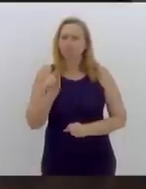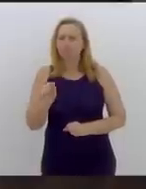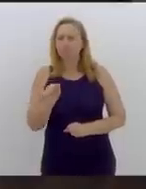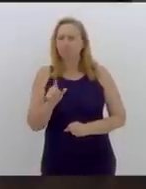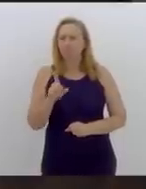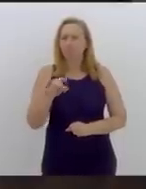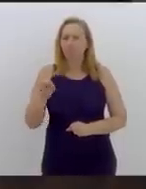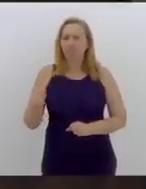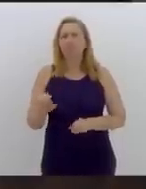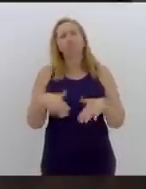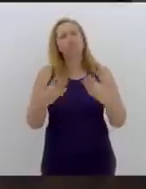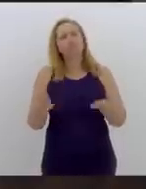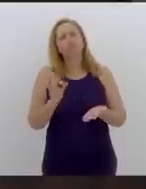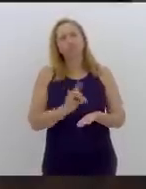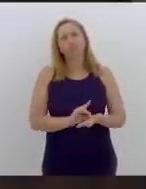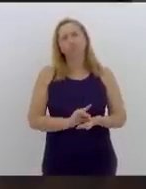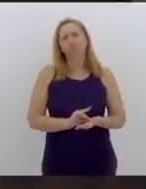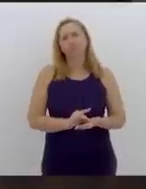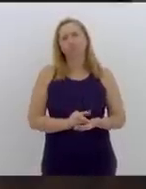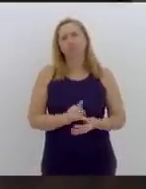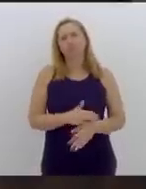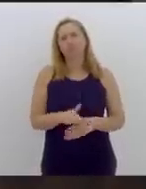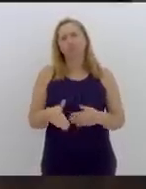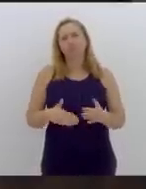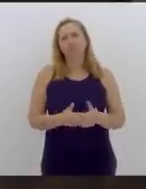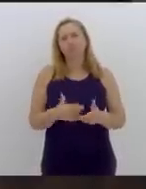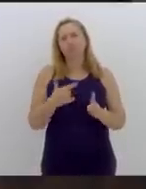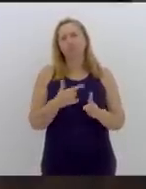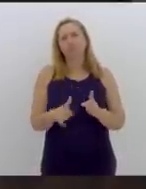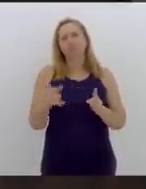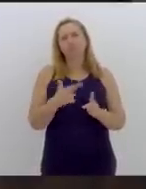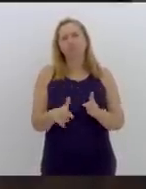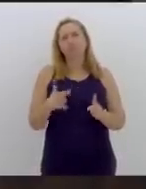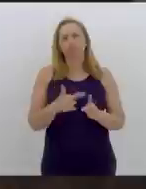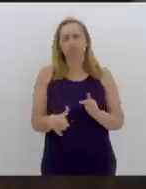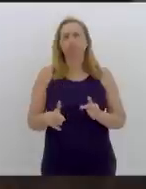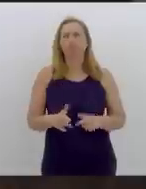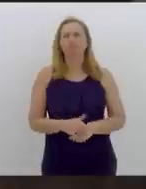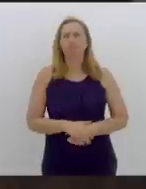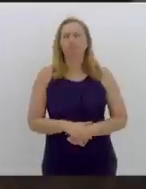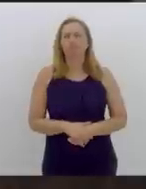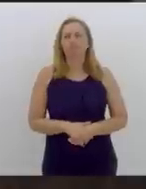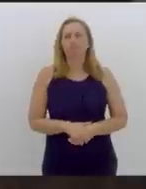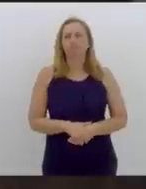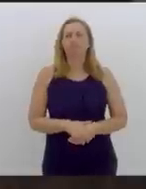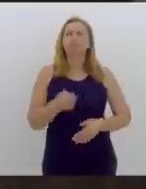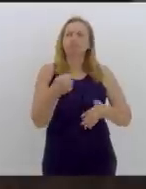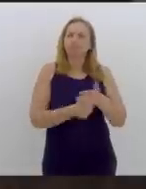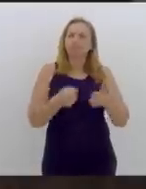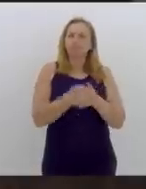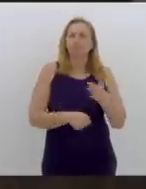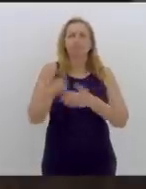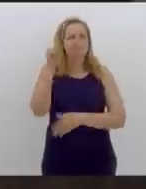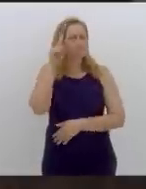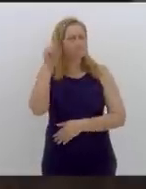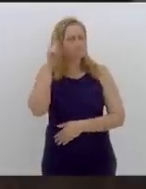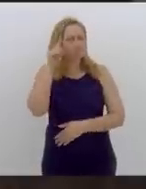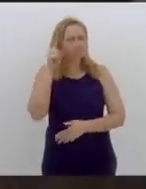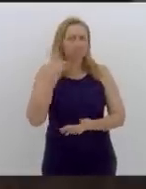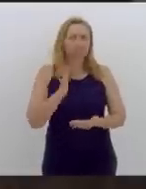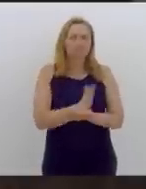Luciano então na realidade a gente vem levando todos os casos todos os problemas eu lutando dia a dia às vezes